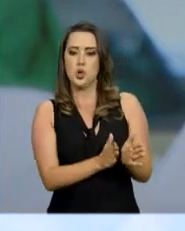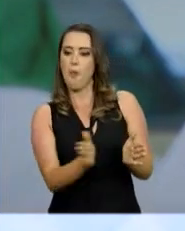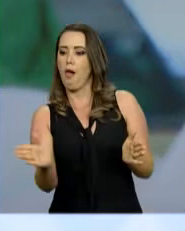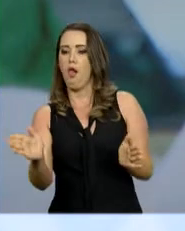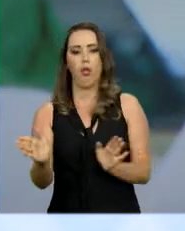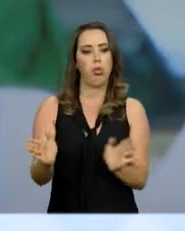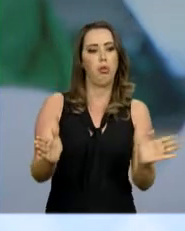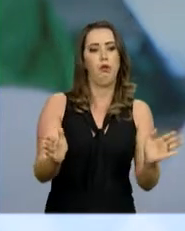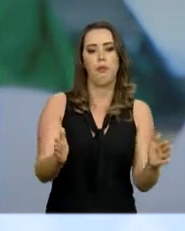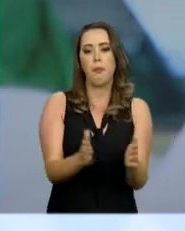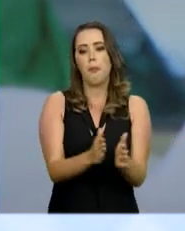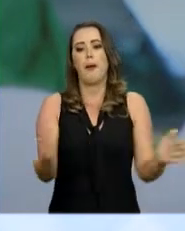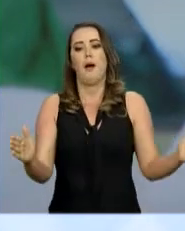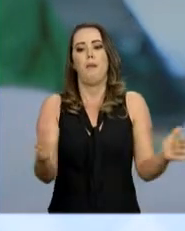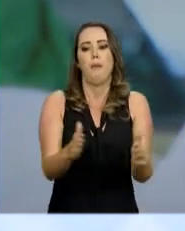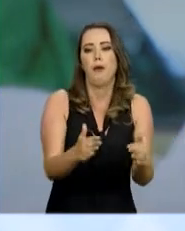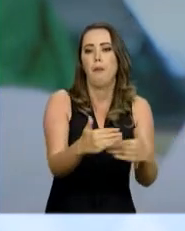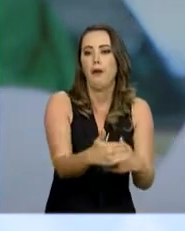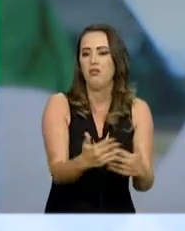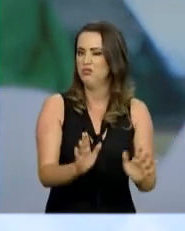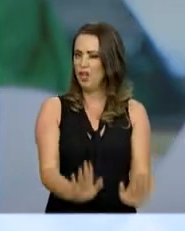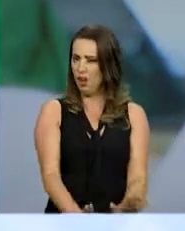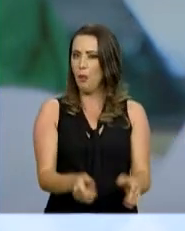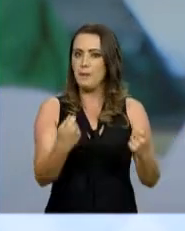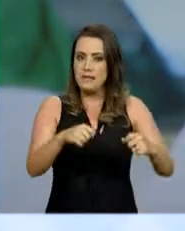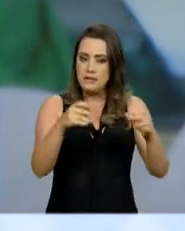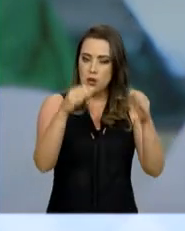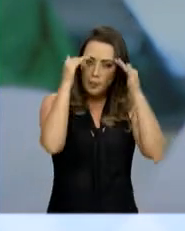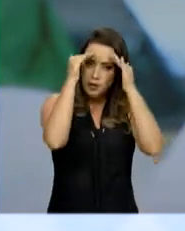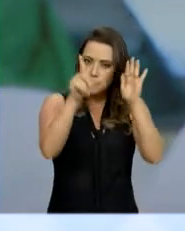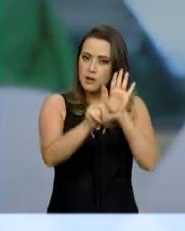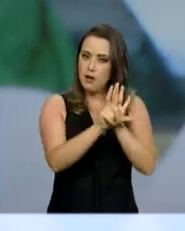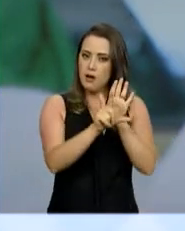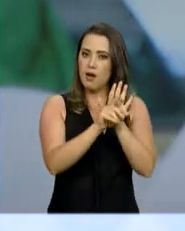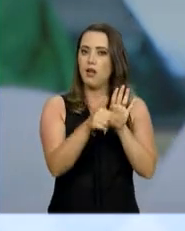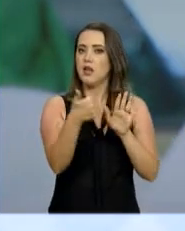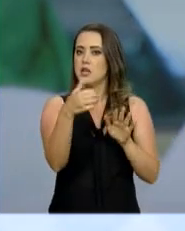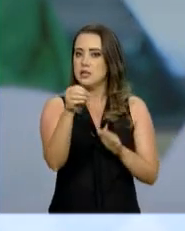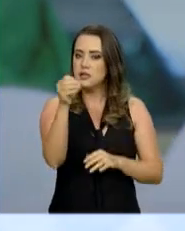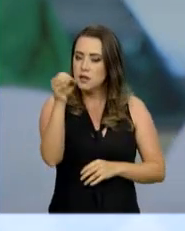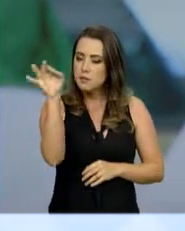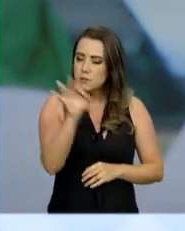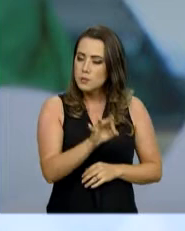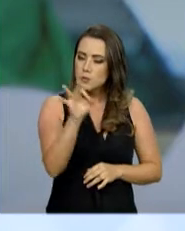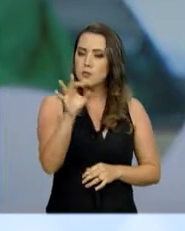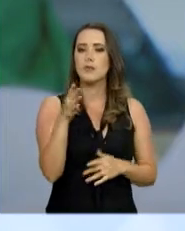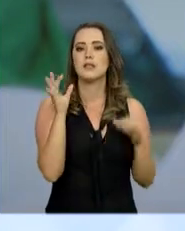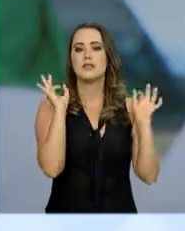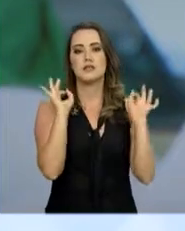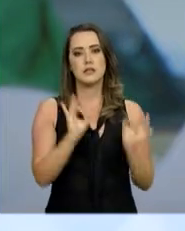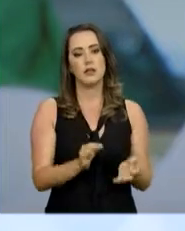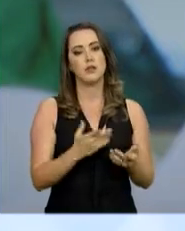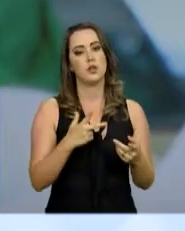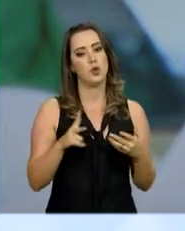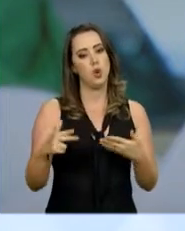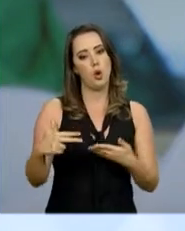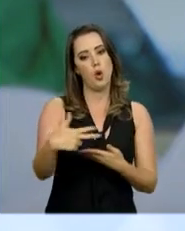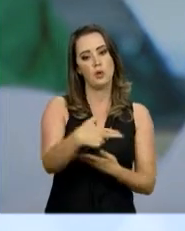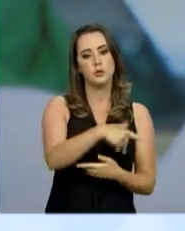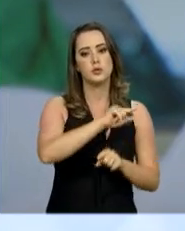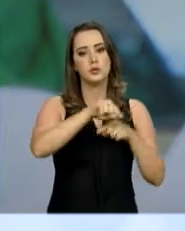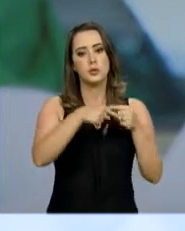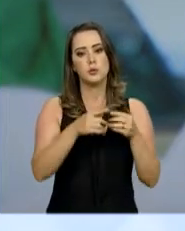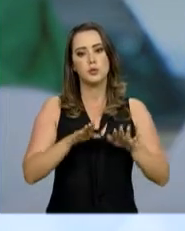medida fora do padrão, tem que ser a medida 100%. Então, parte para o corte, vai para a